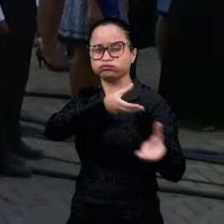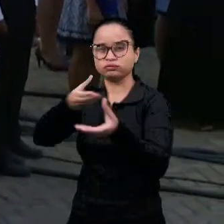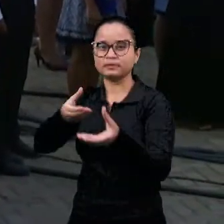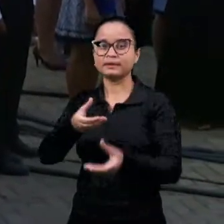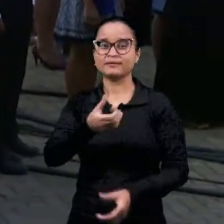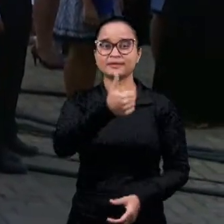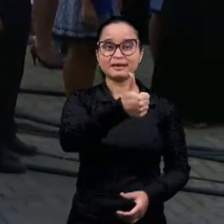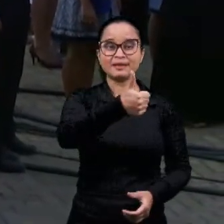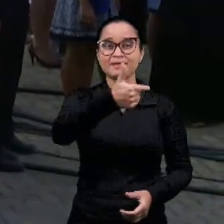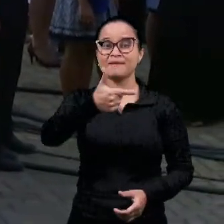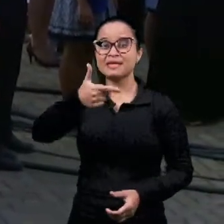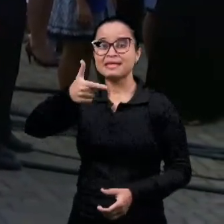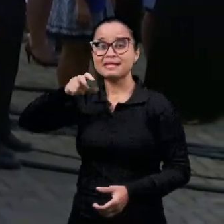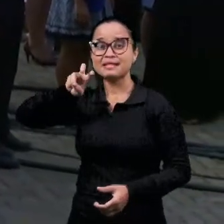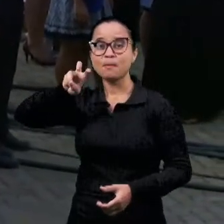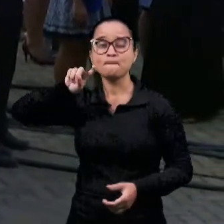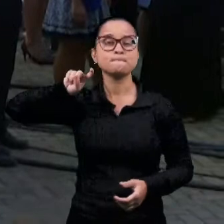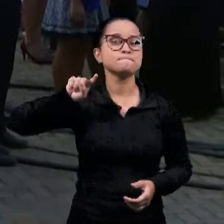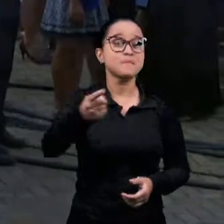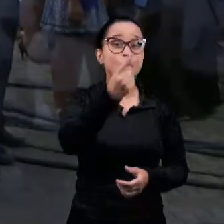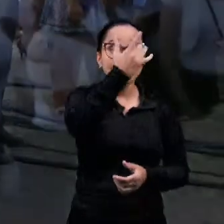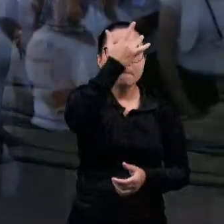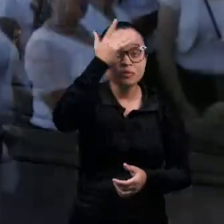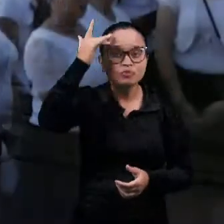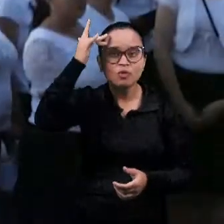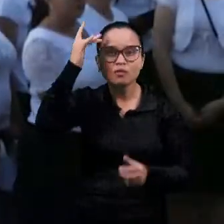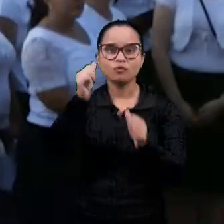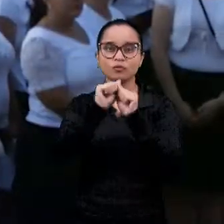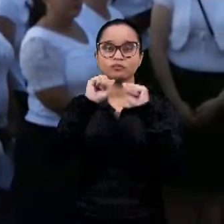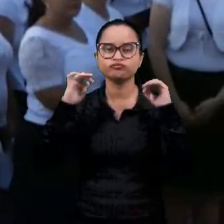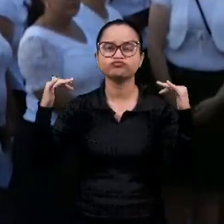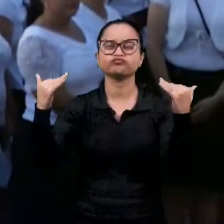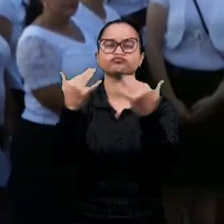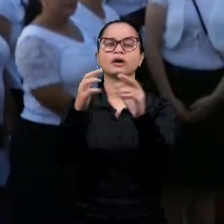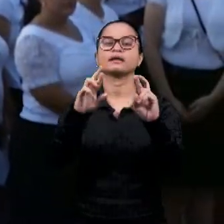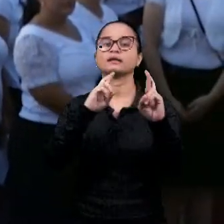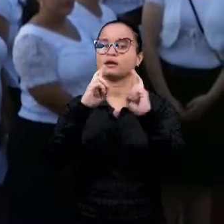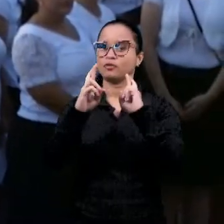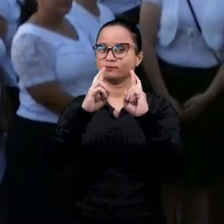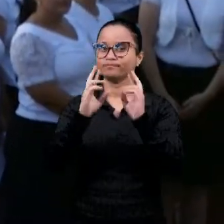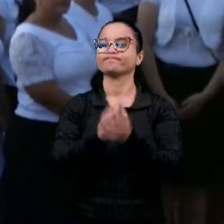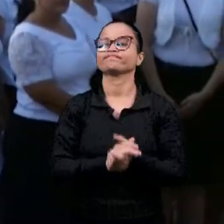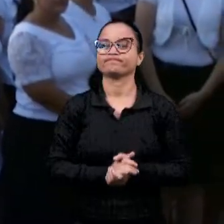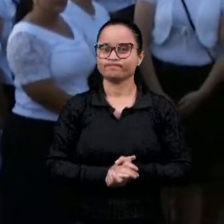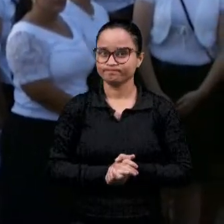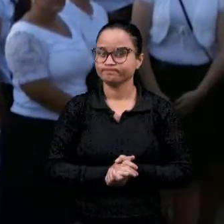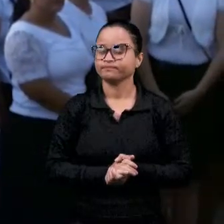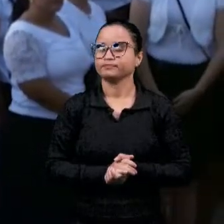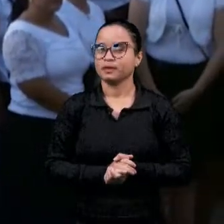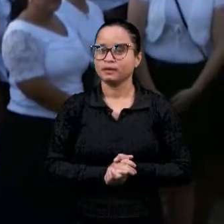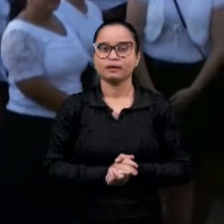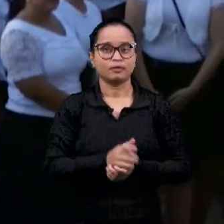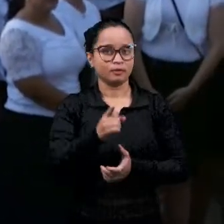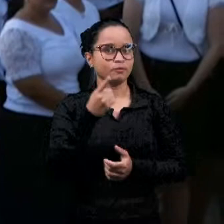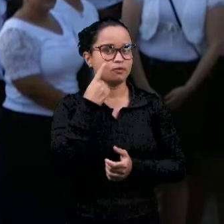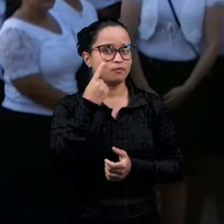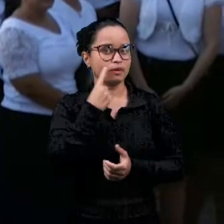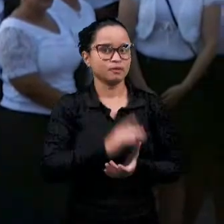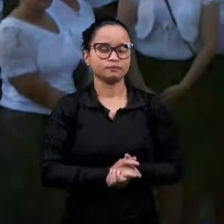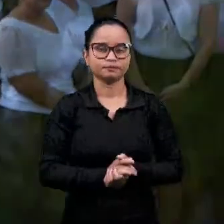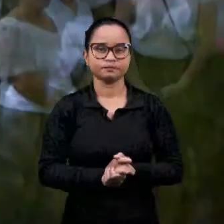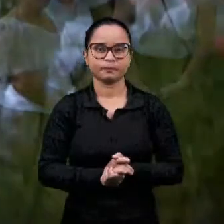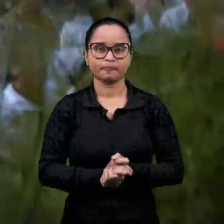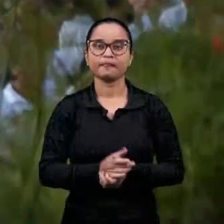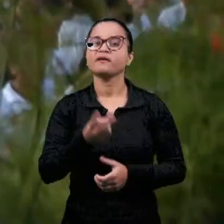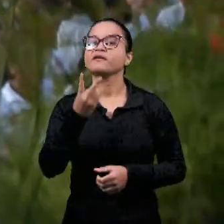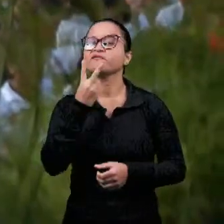pessoas. Muita gente. É muita gente reunida. Para se ter uma ideia, a ilha de Vitória,